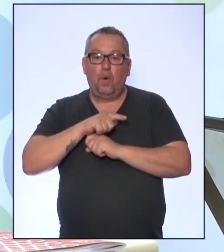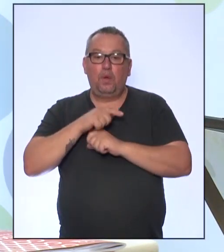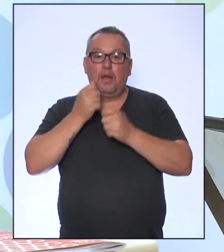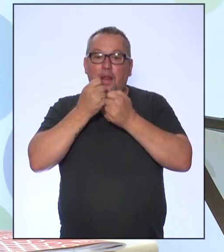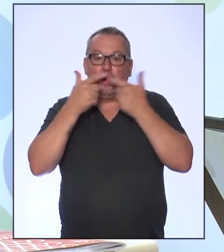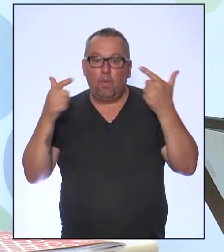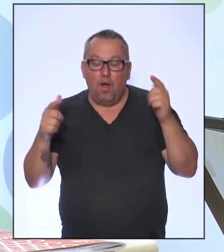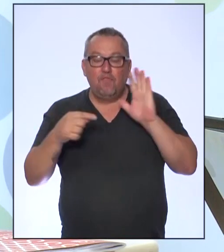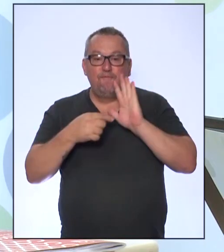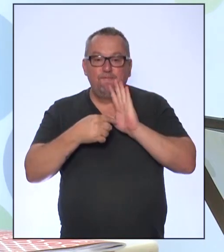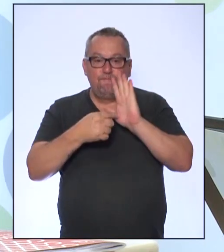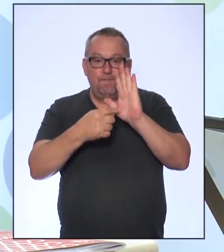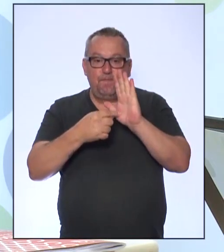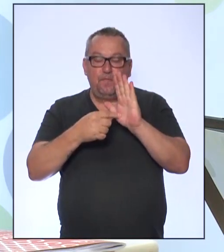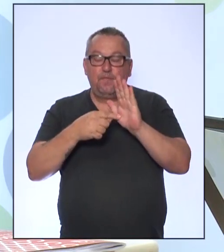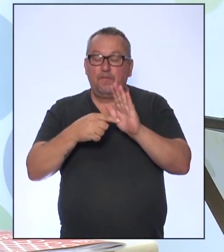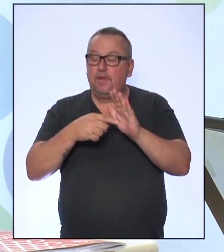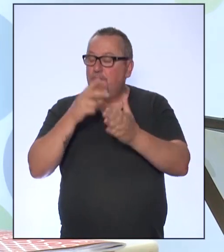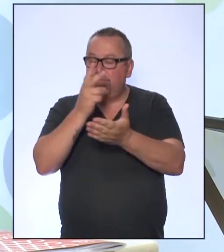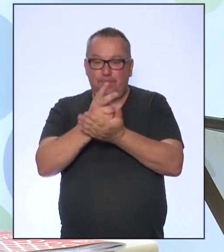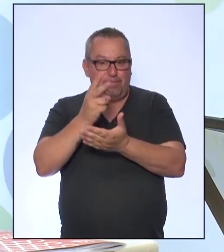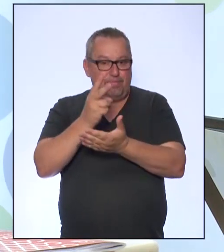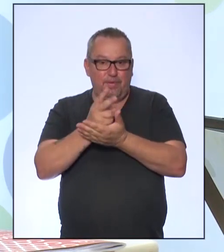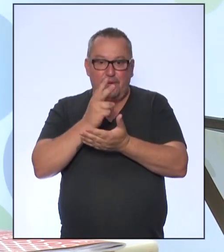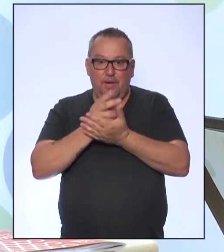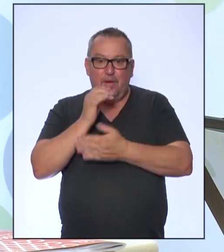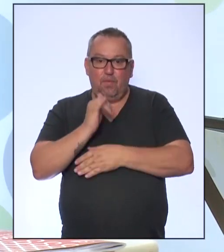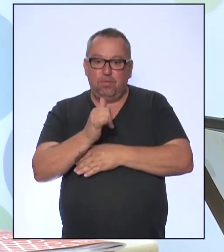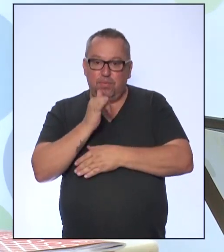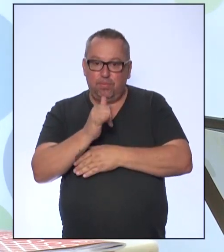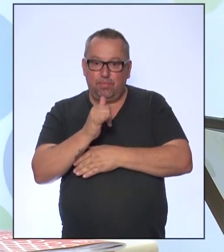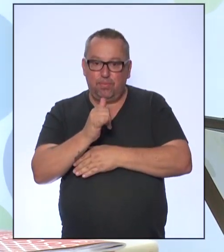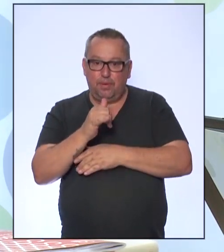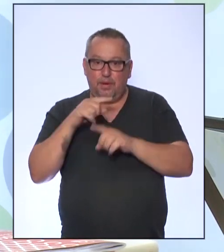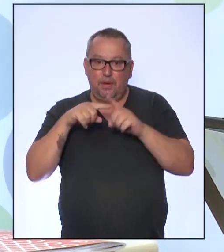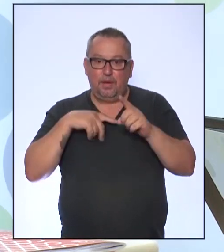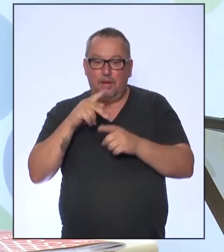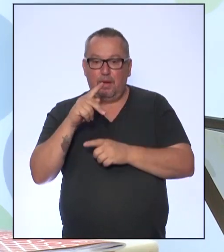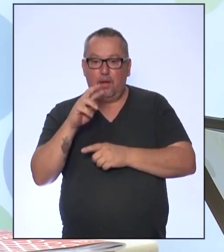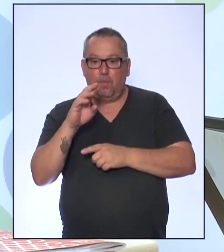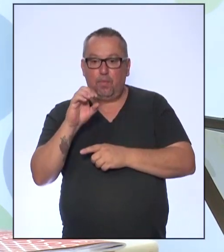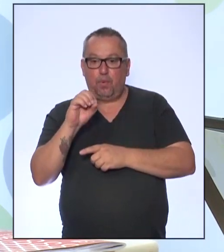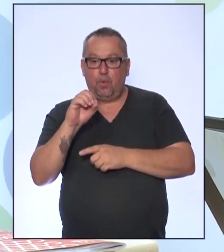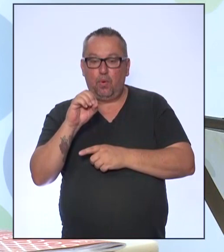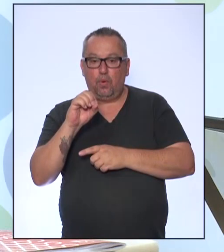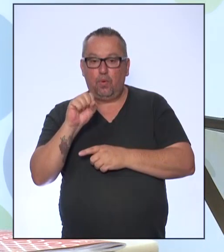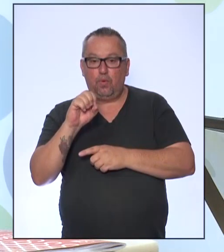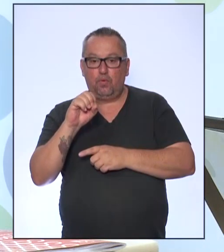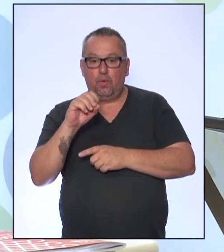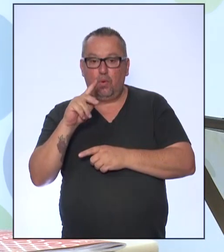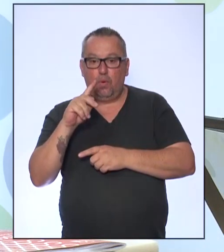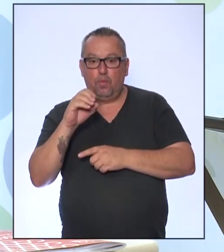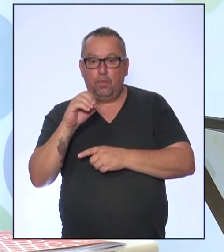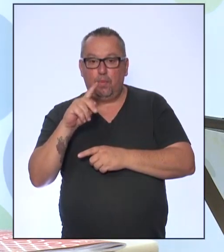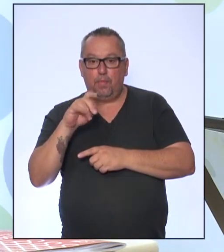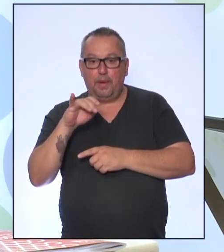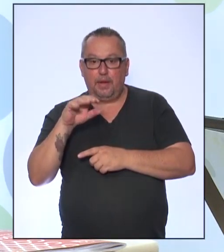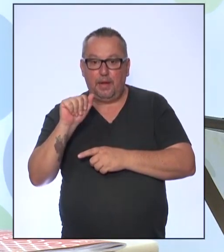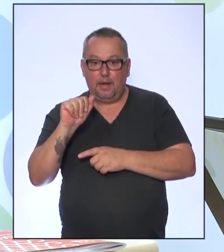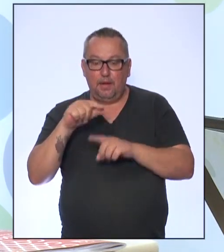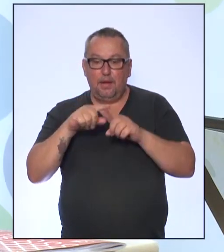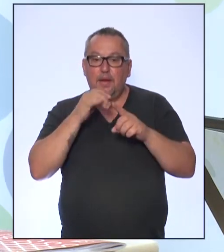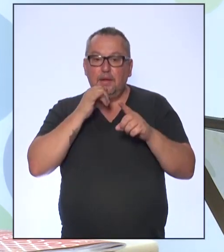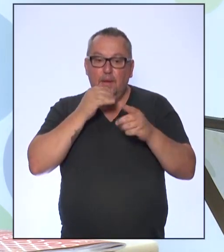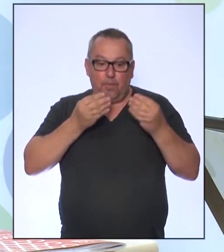que é frequente na fábula, que é a personificação ou prosopopeia, quando eu atribuo as características